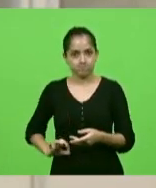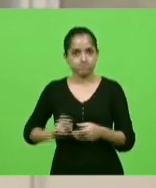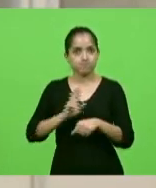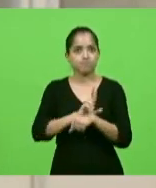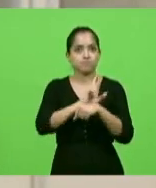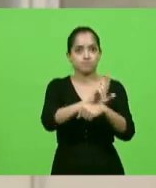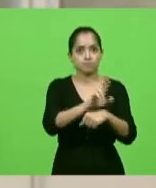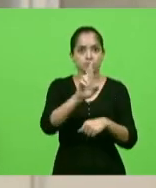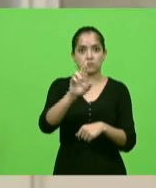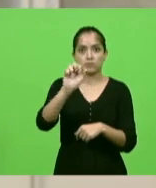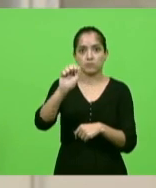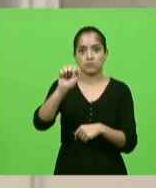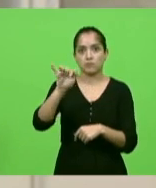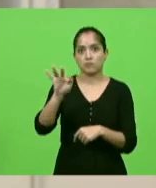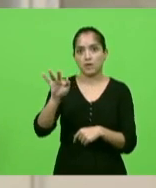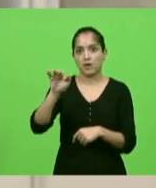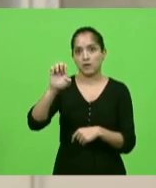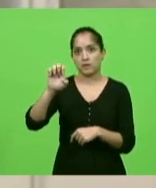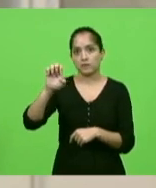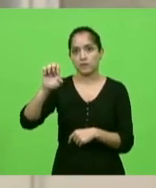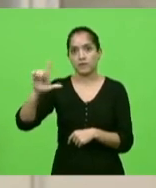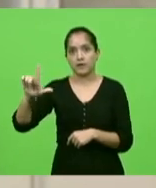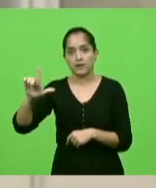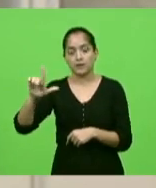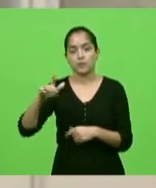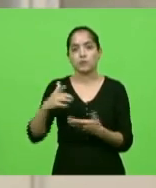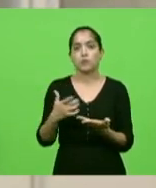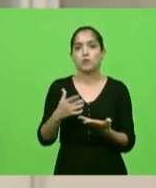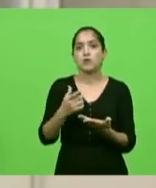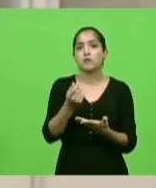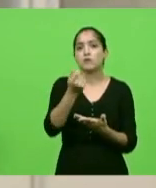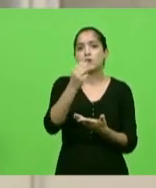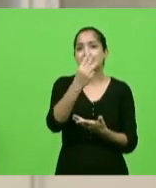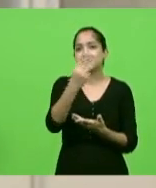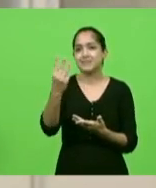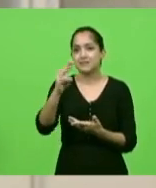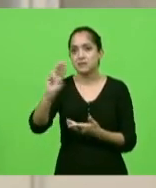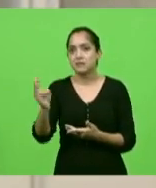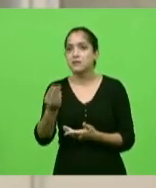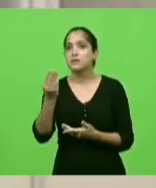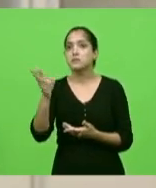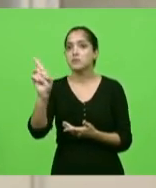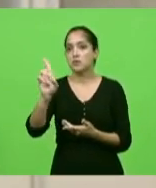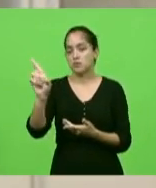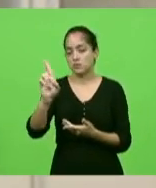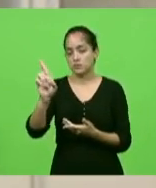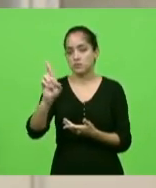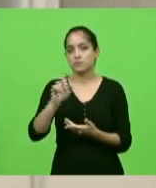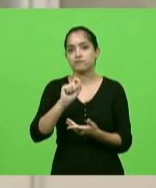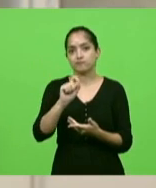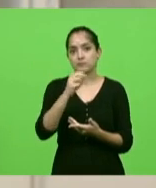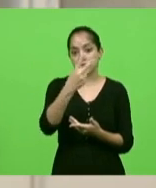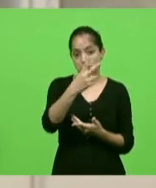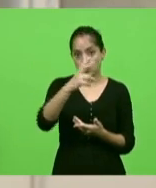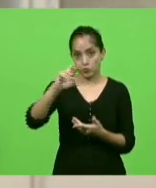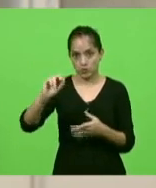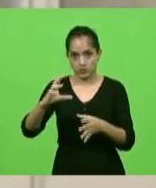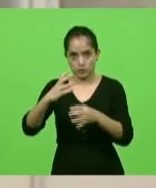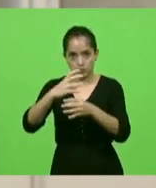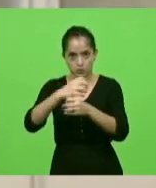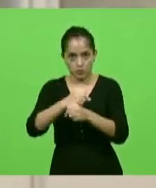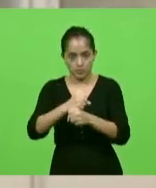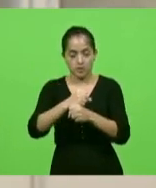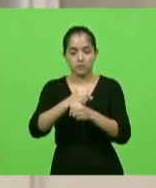representada por Rafael rosca ver Carlin no valor de 33 milhões referente a 200